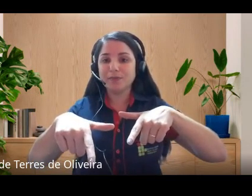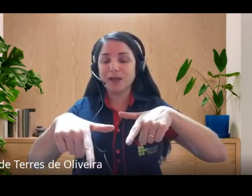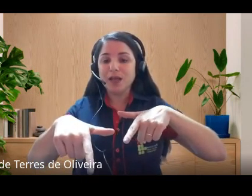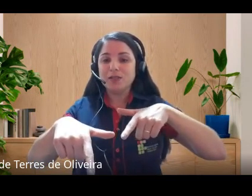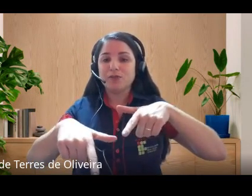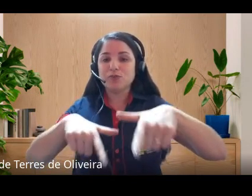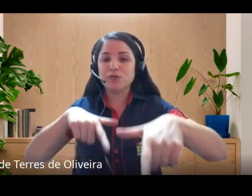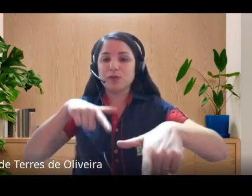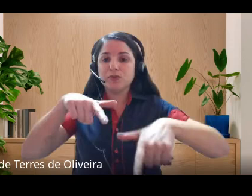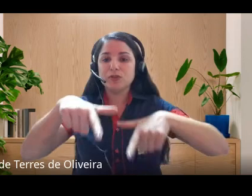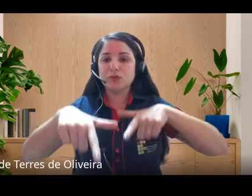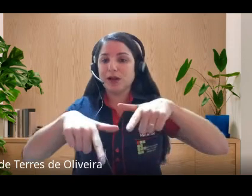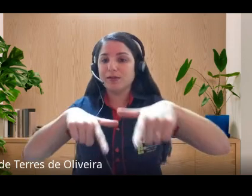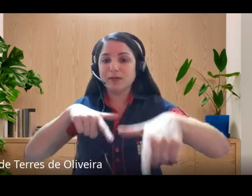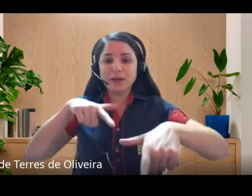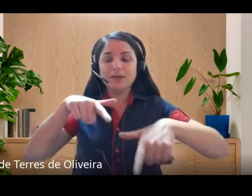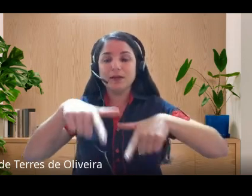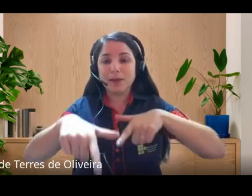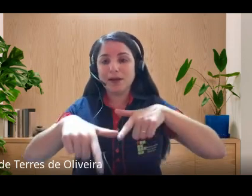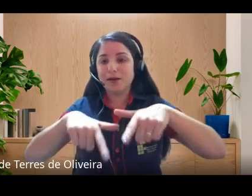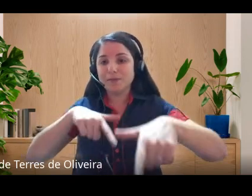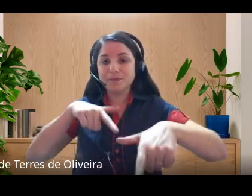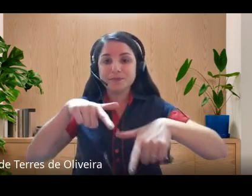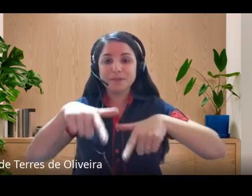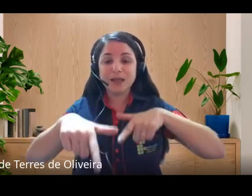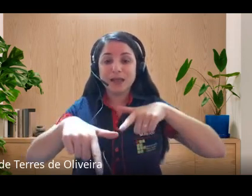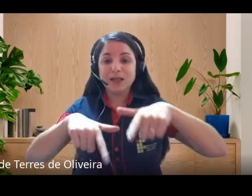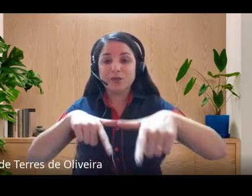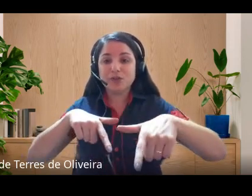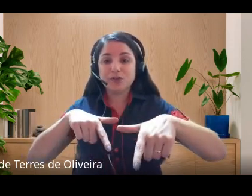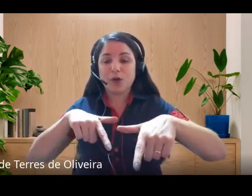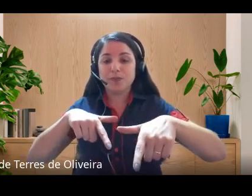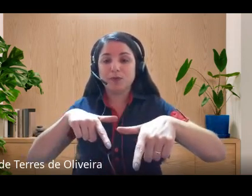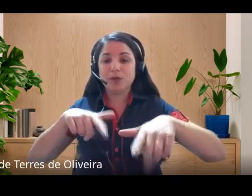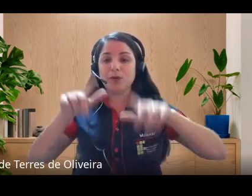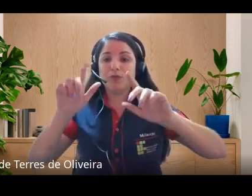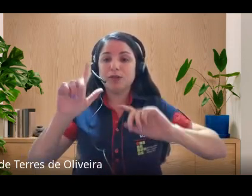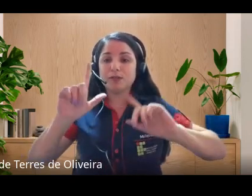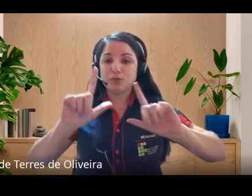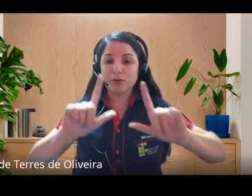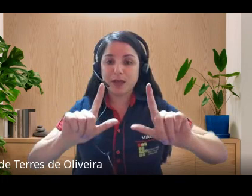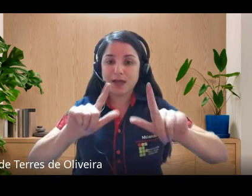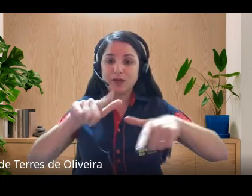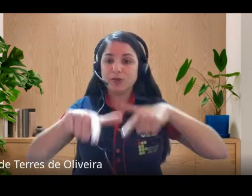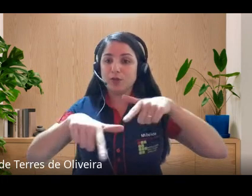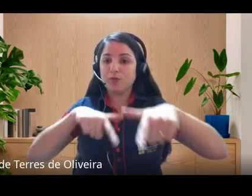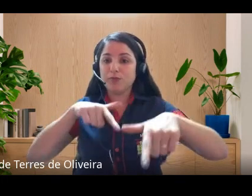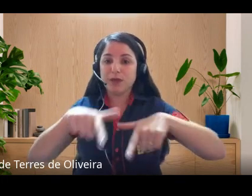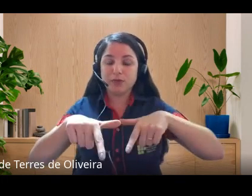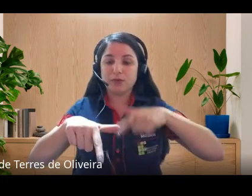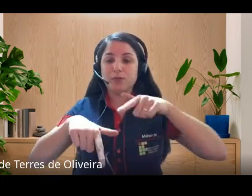trabalhar. Se eu faço um movimento circular, também trabalhar. Então, veja só, eu tenho uma configuração de mão em L, eu